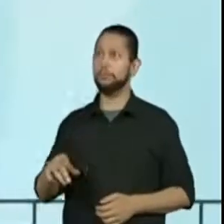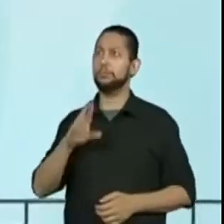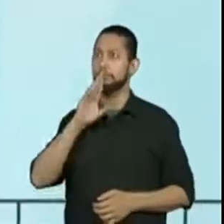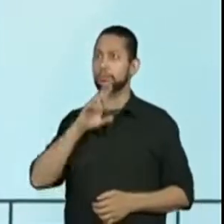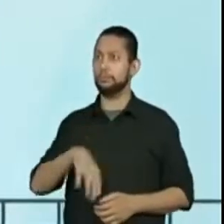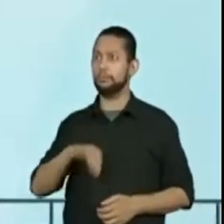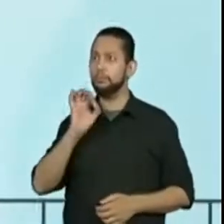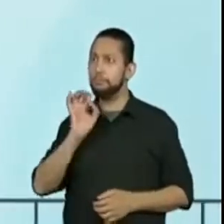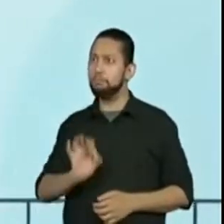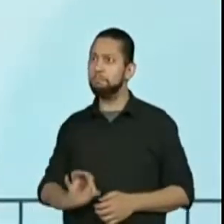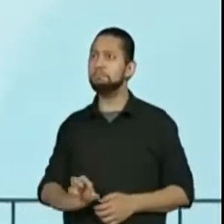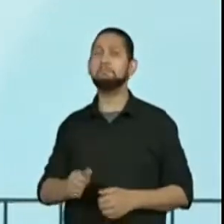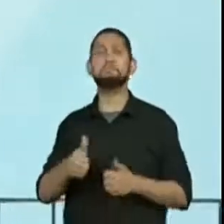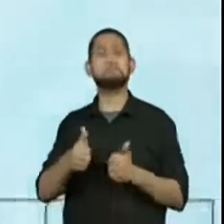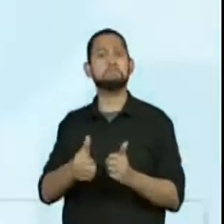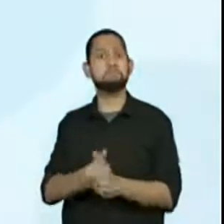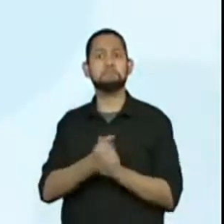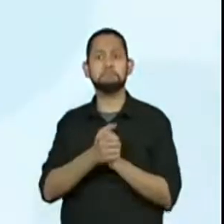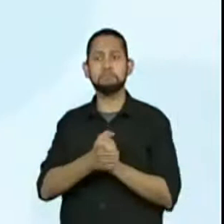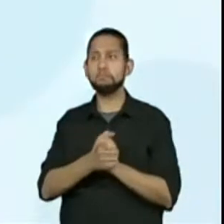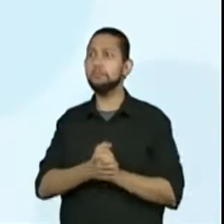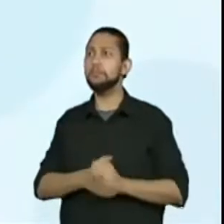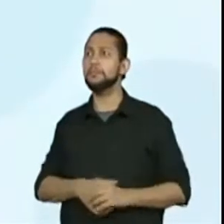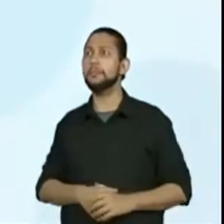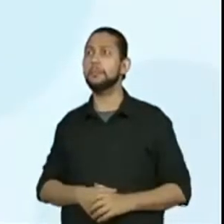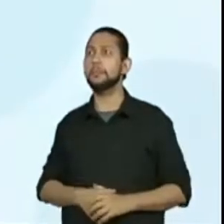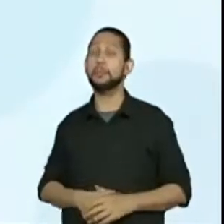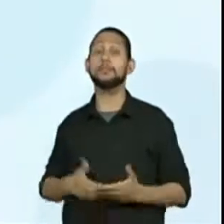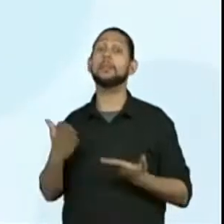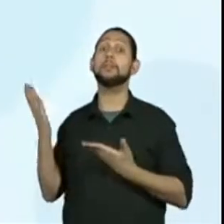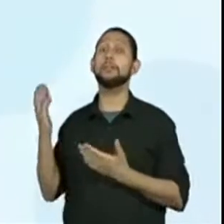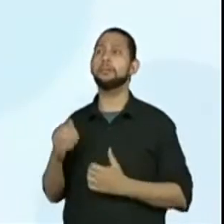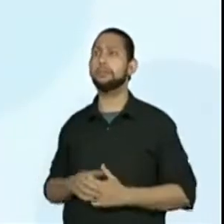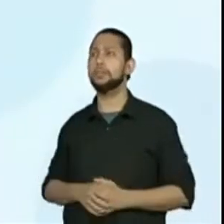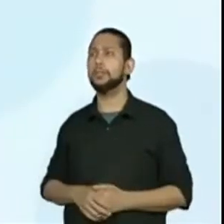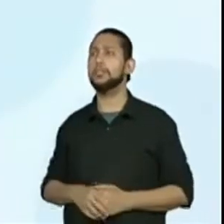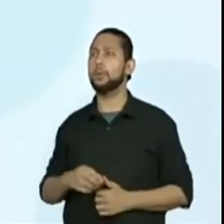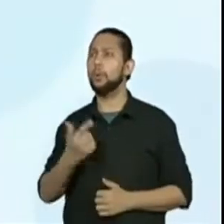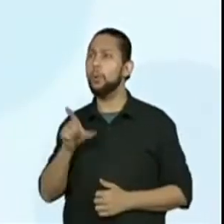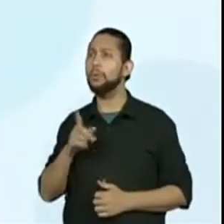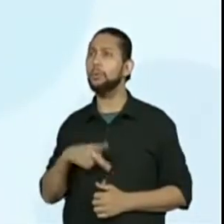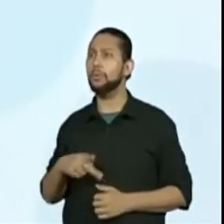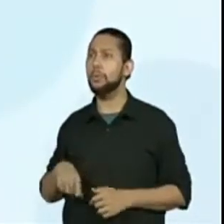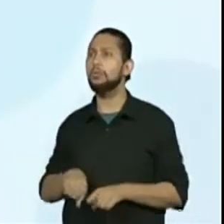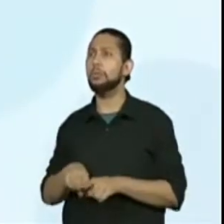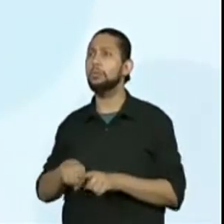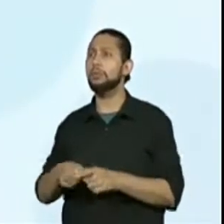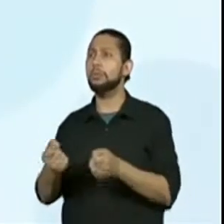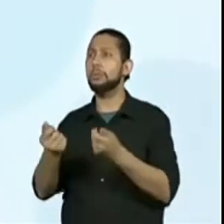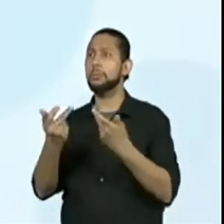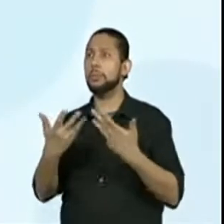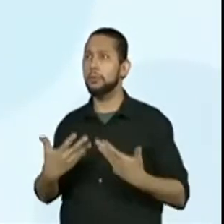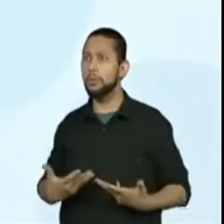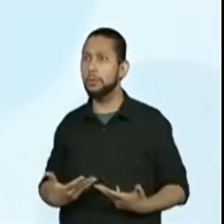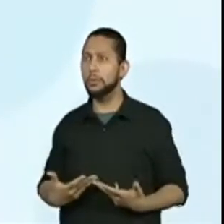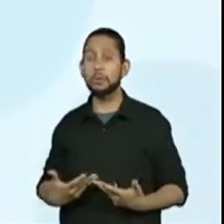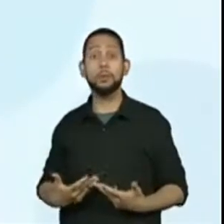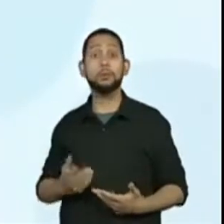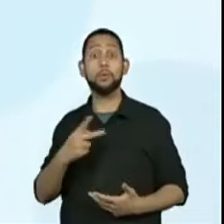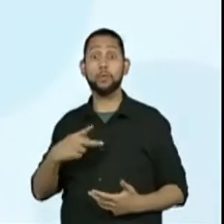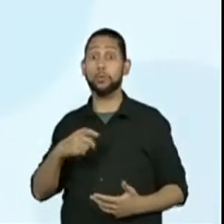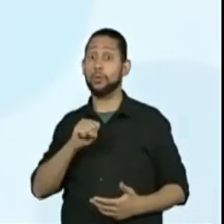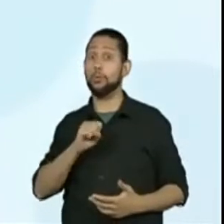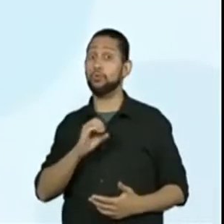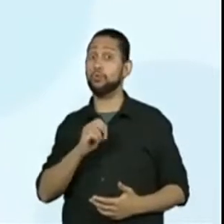alunos. Vamos lá, pessoal. A Pro Renilda também. A Pro Sônia